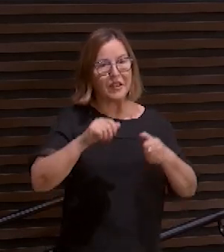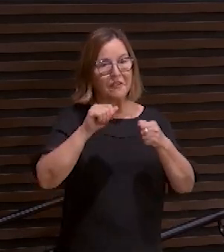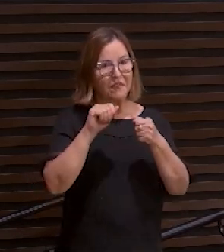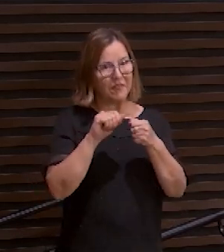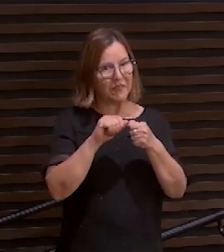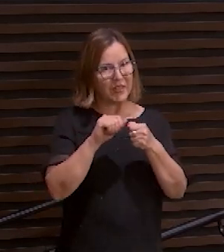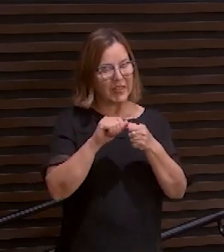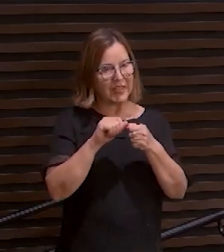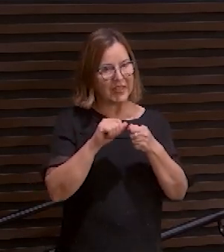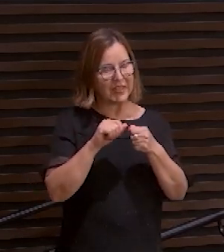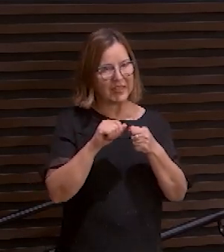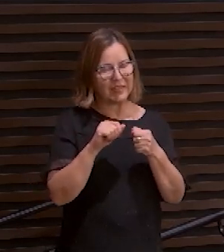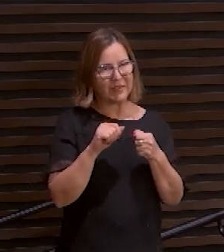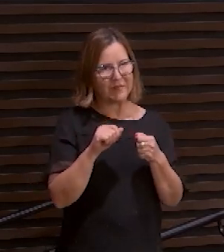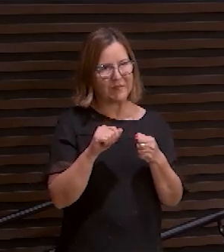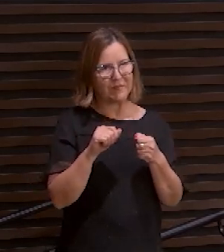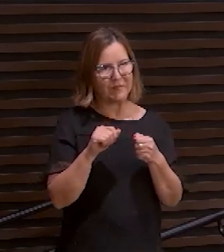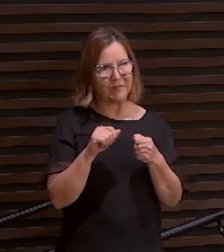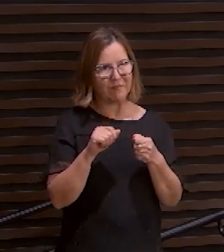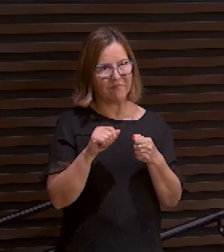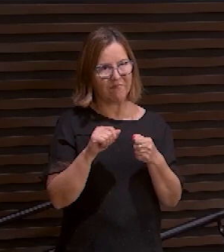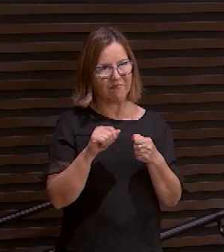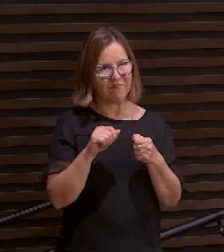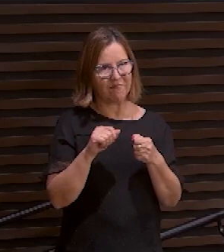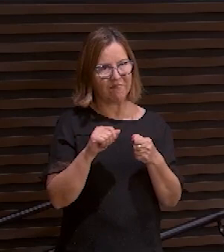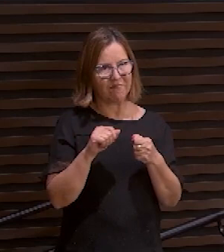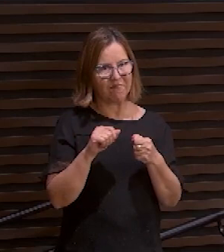a partir do nada.